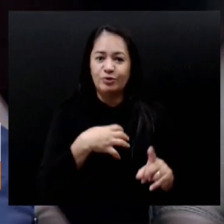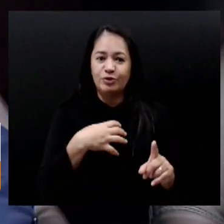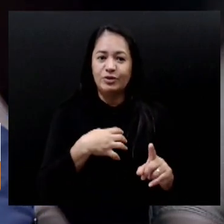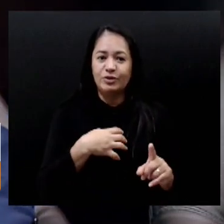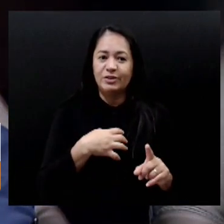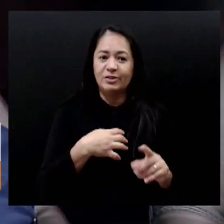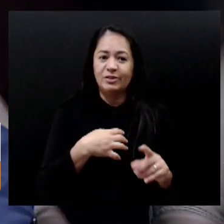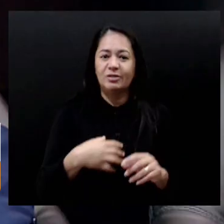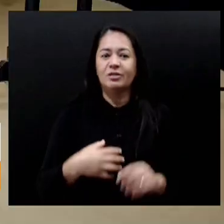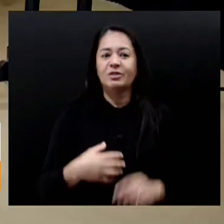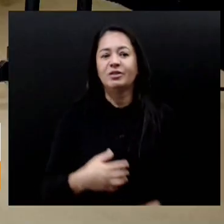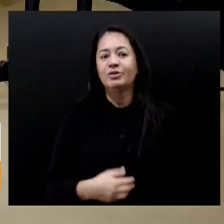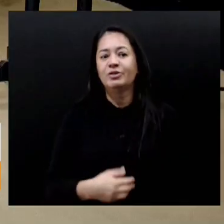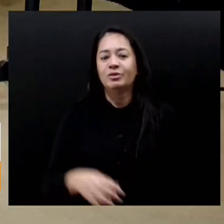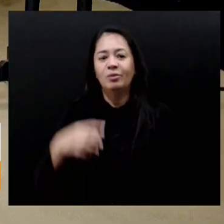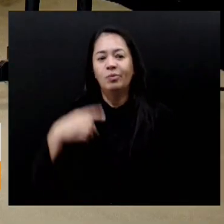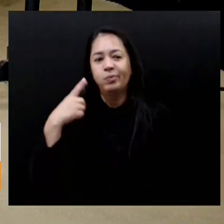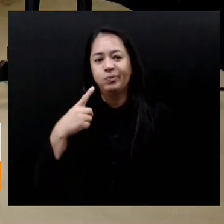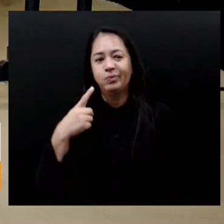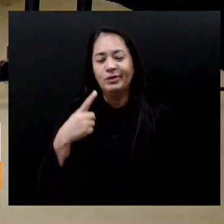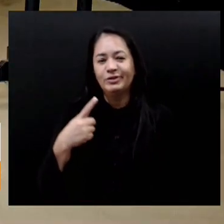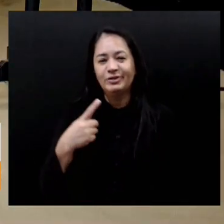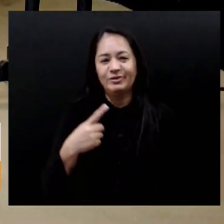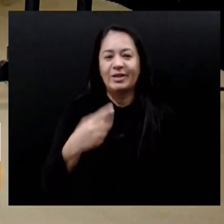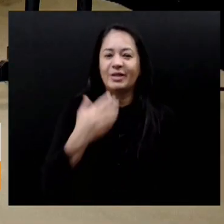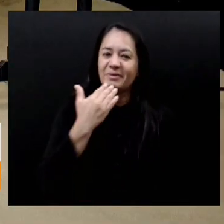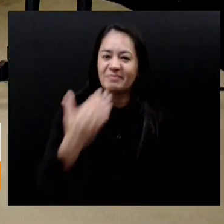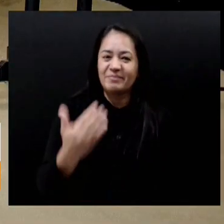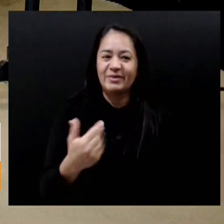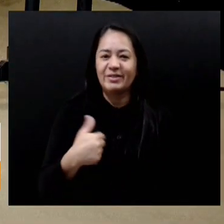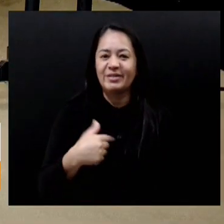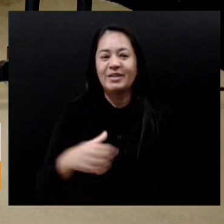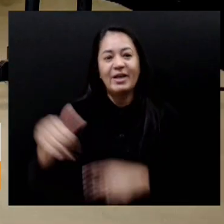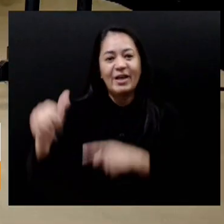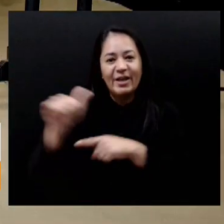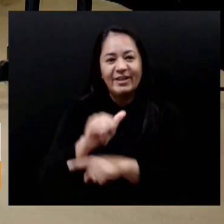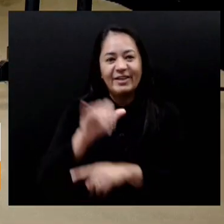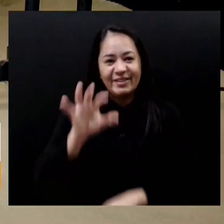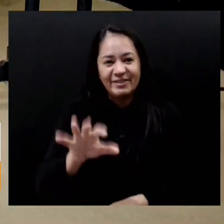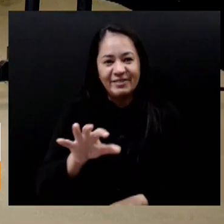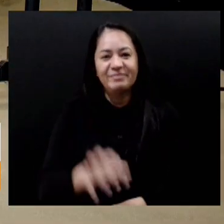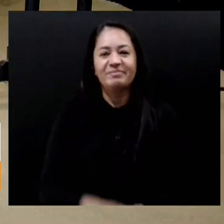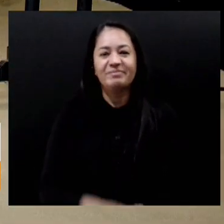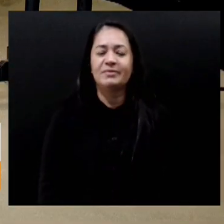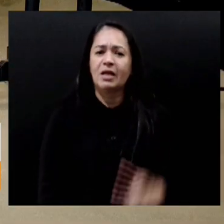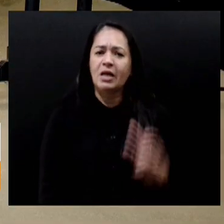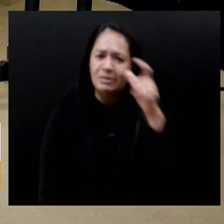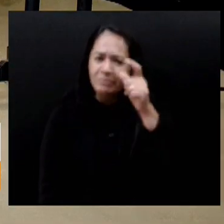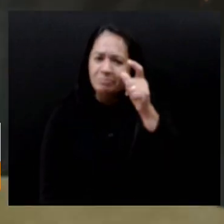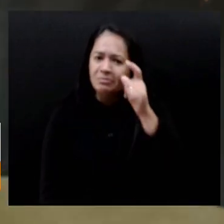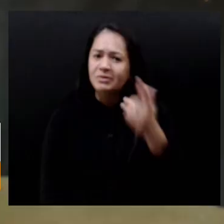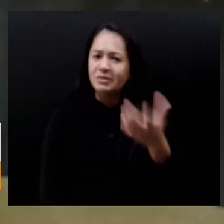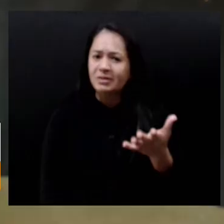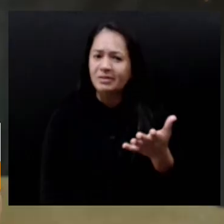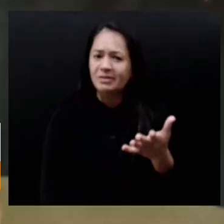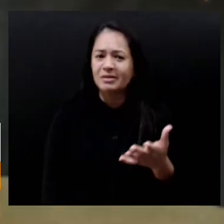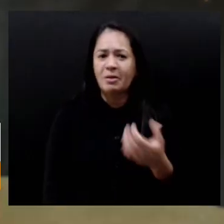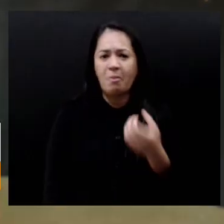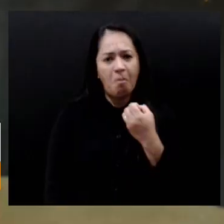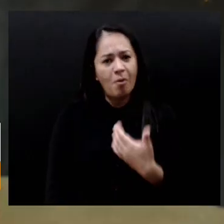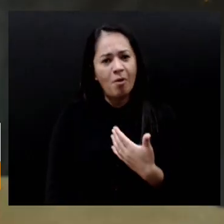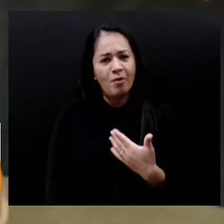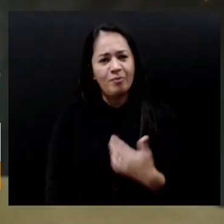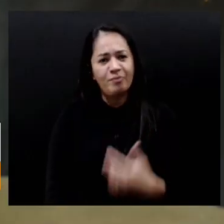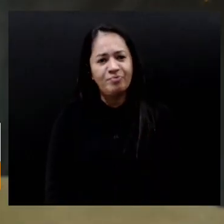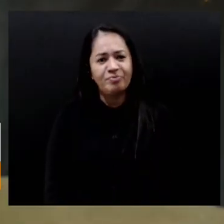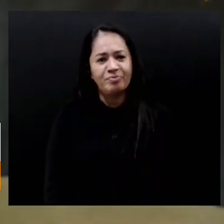Estou entregando ouro aqui no trabalho do advogado criminalista. Nossa, muito bom, interessante, né? Muito bom mesmo. Acho que vale aí um